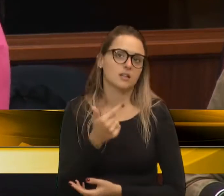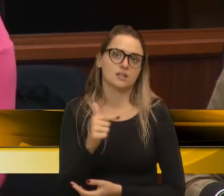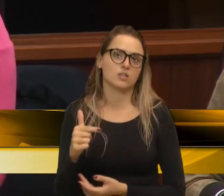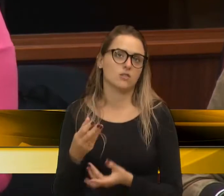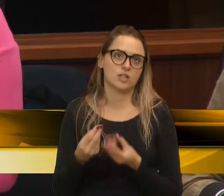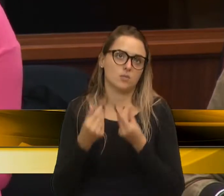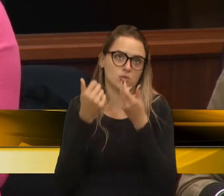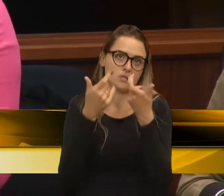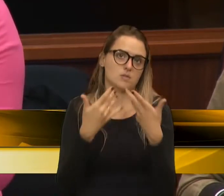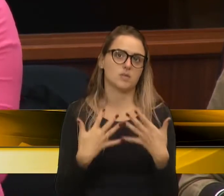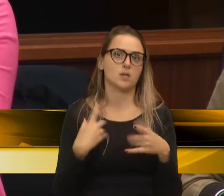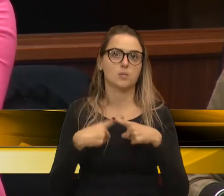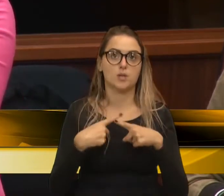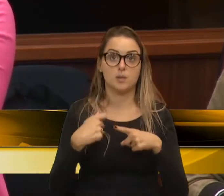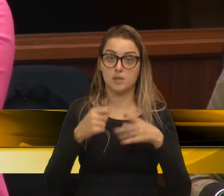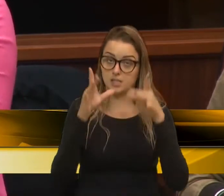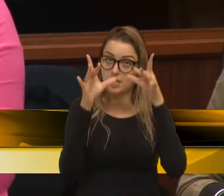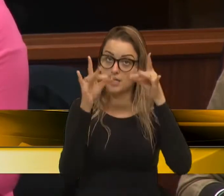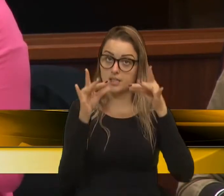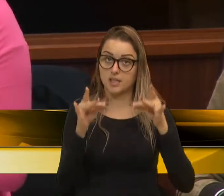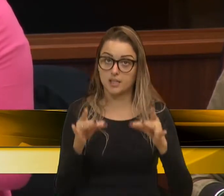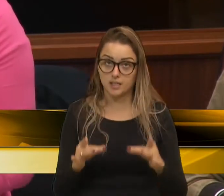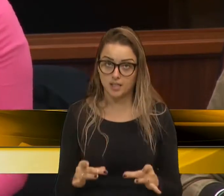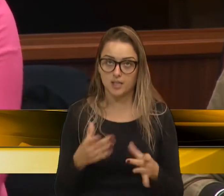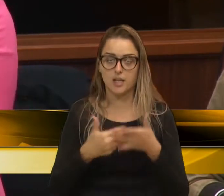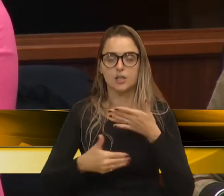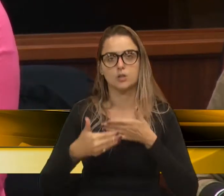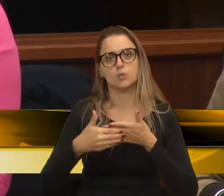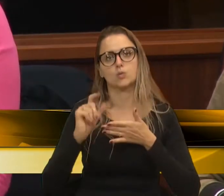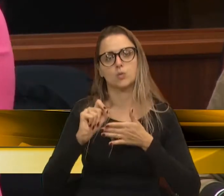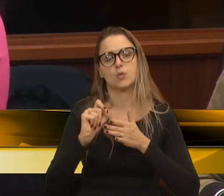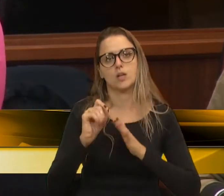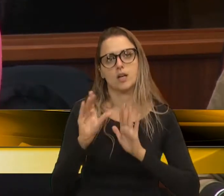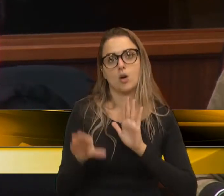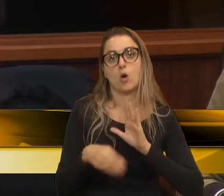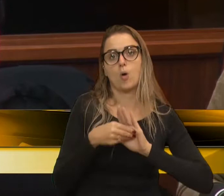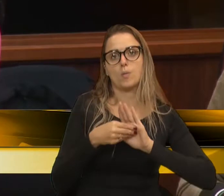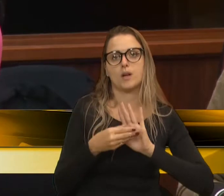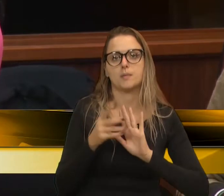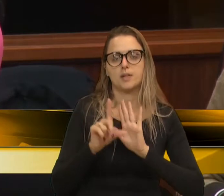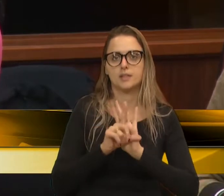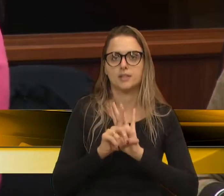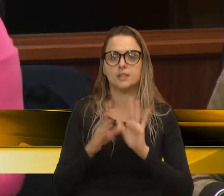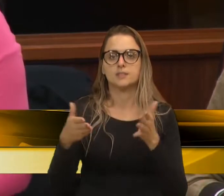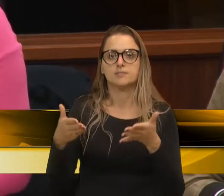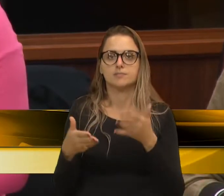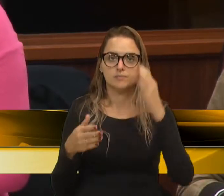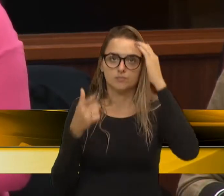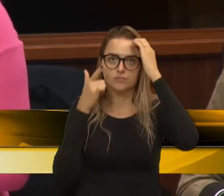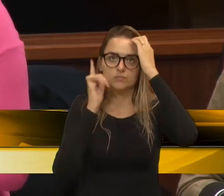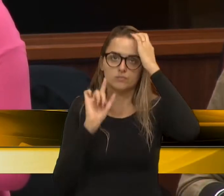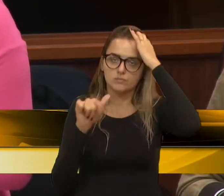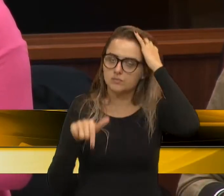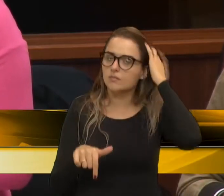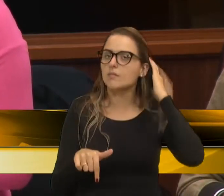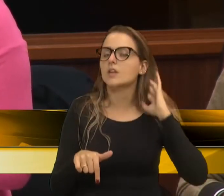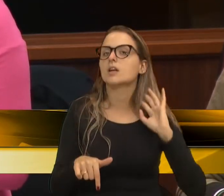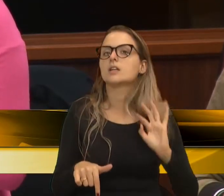gente precisa realmente detalhar ponto a ponto. Até o momento, a gente já conseguiu, aqui na Câmara,